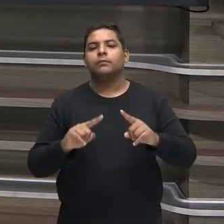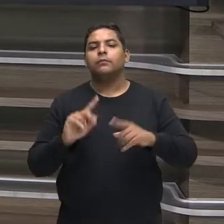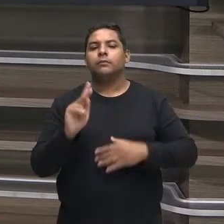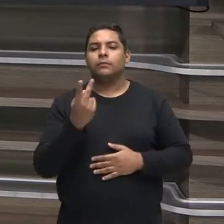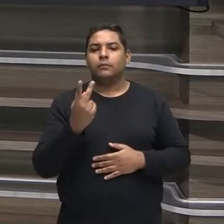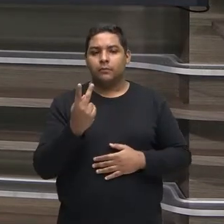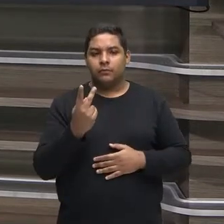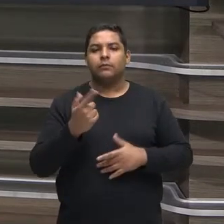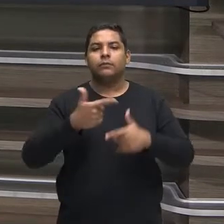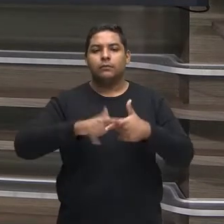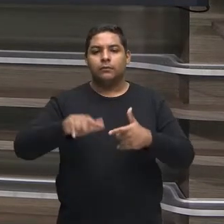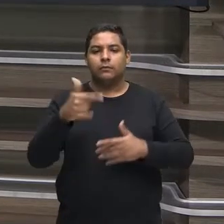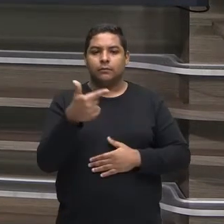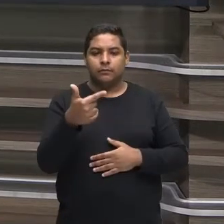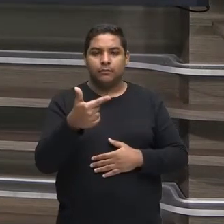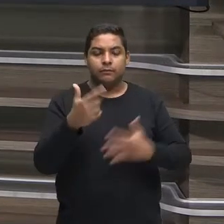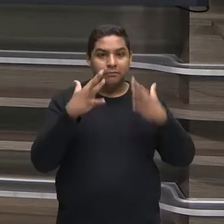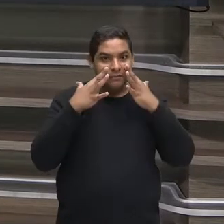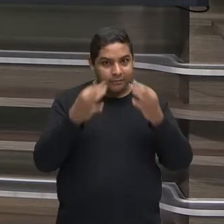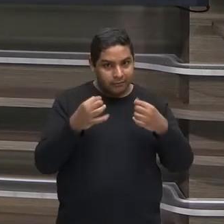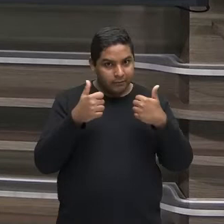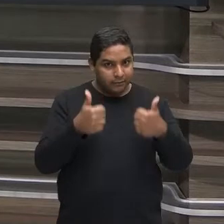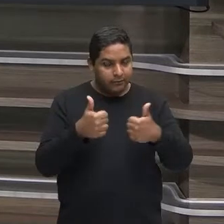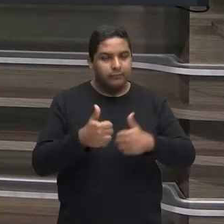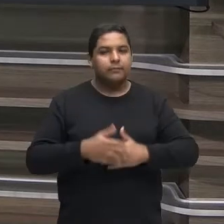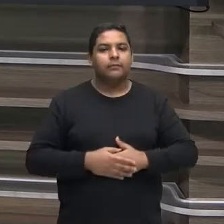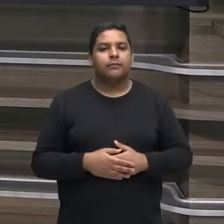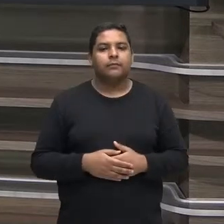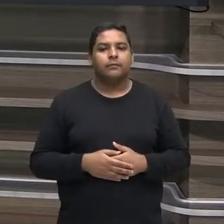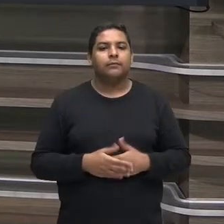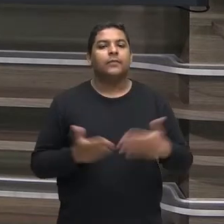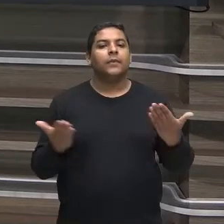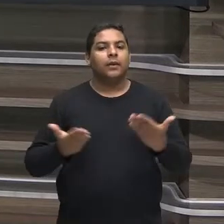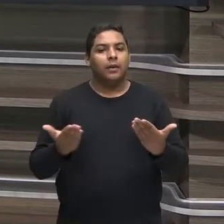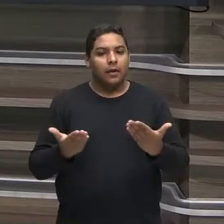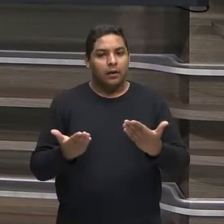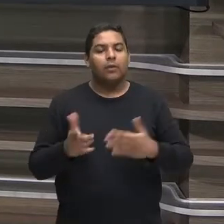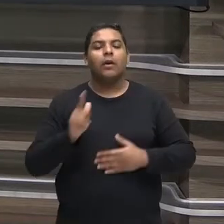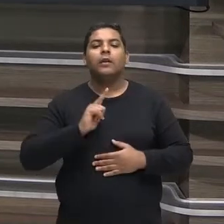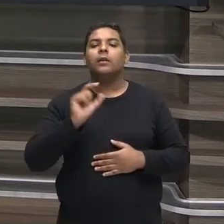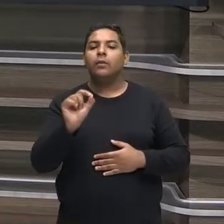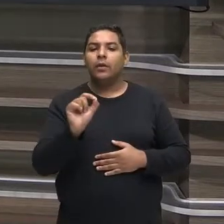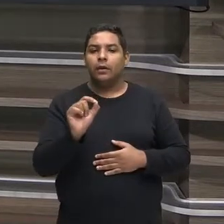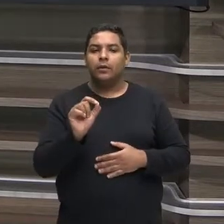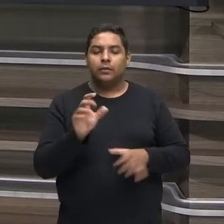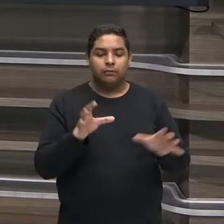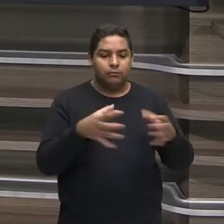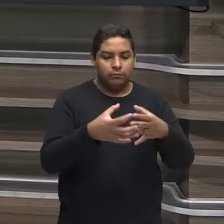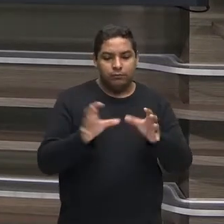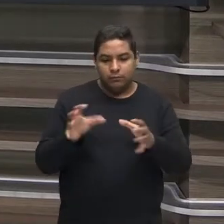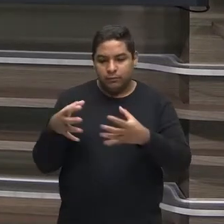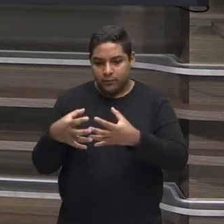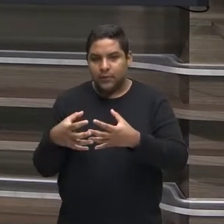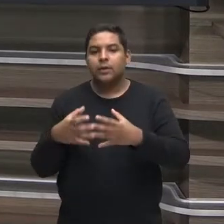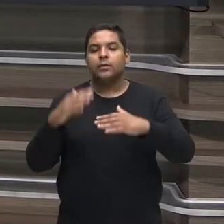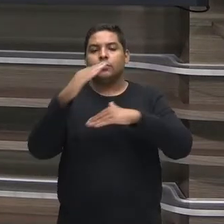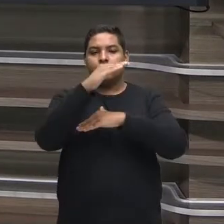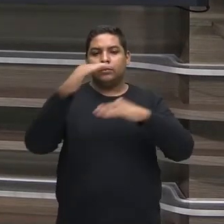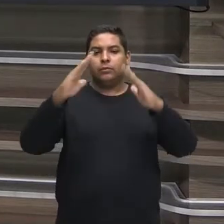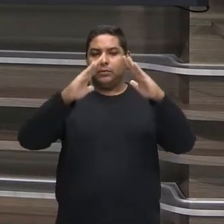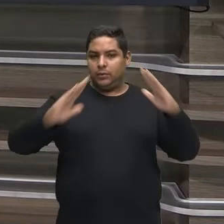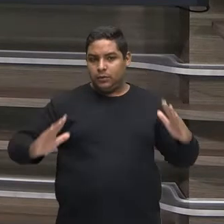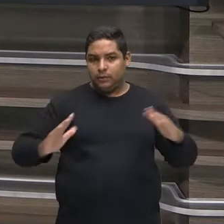2. Tá ligado, turma do Aula em Casa? Muito bem. Agora nós temos a classificação desses trapézios.